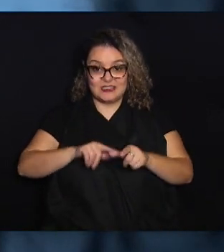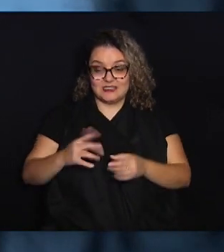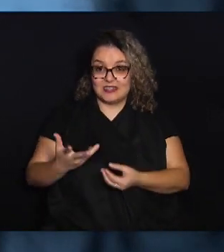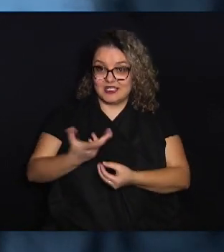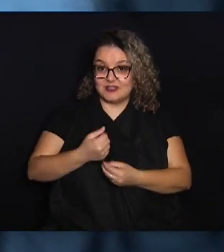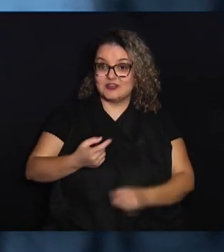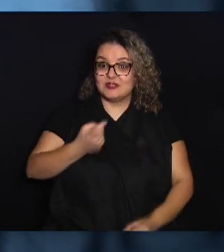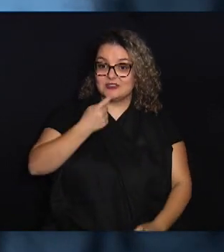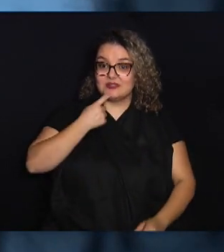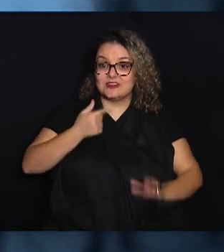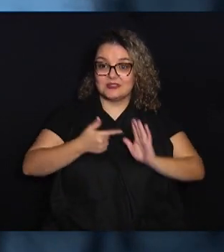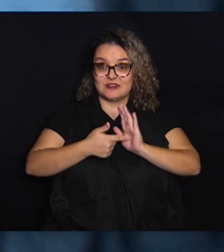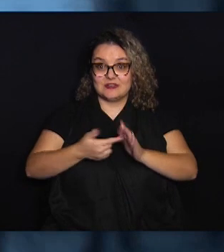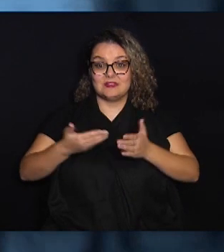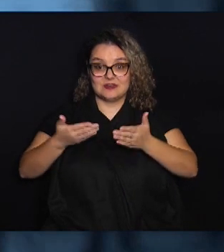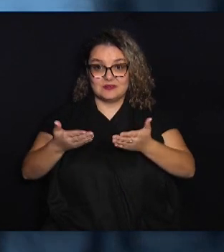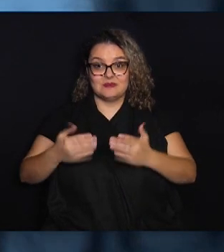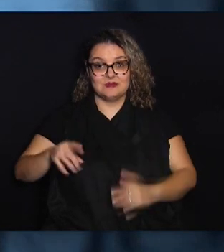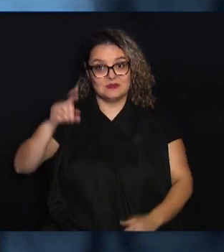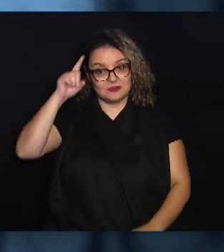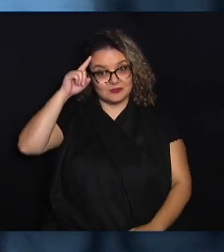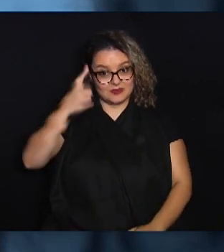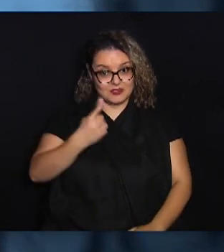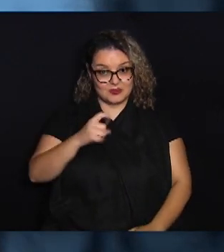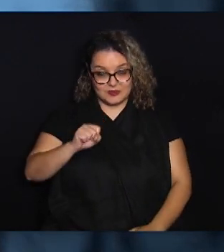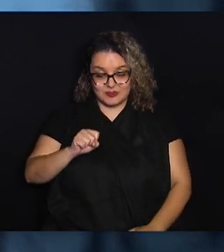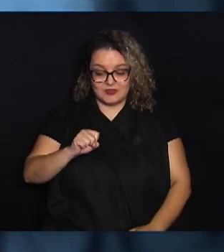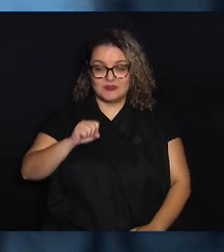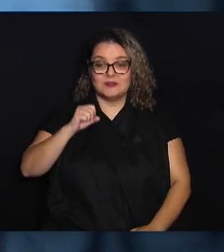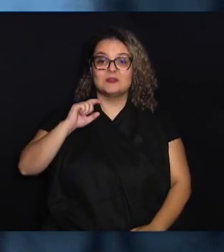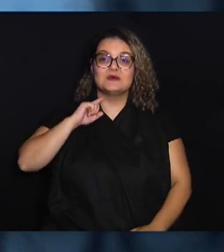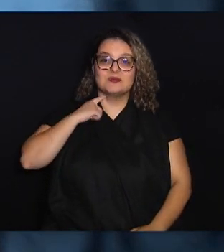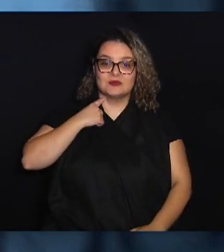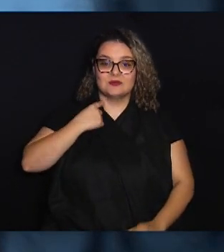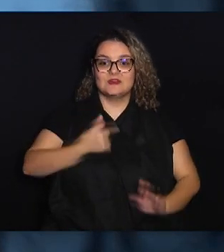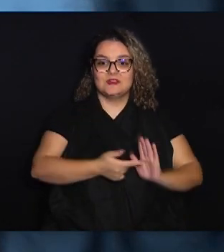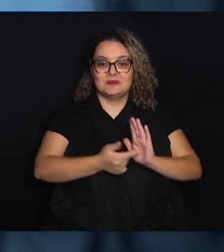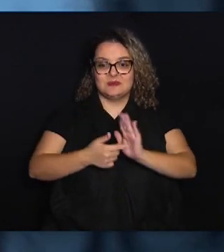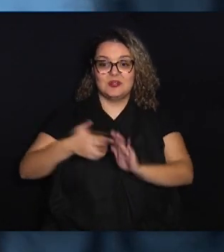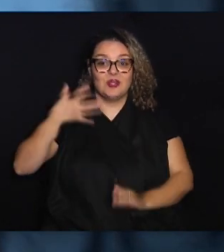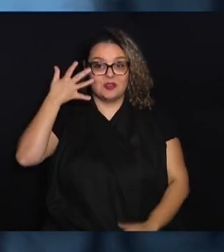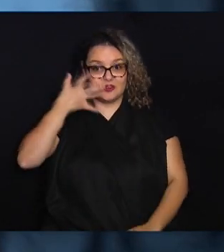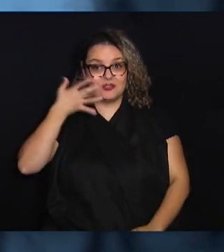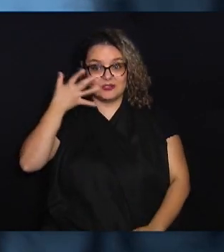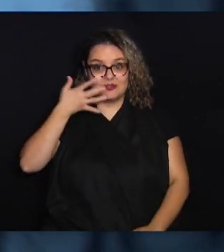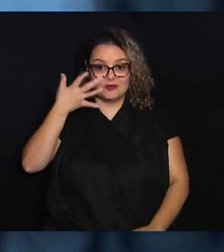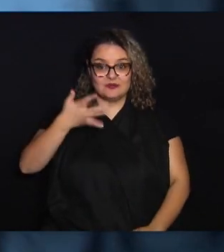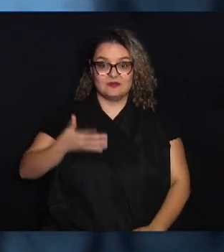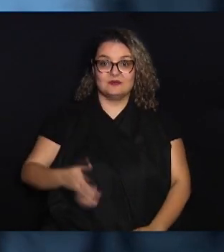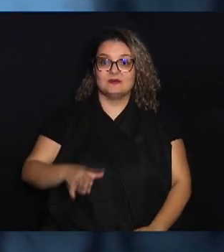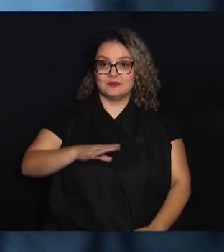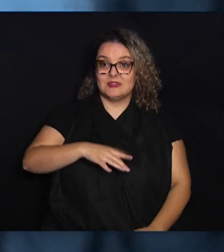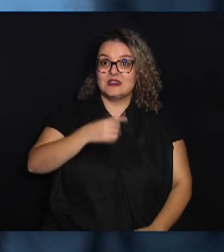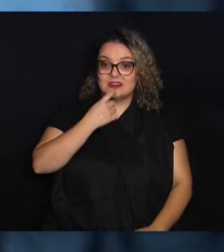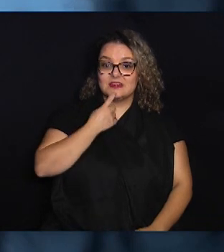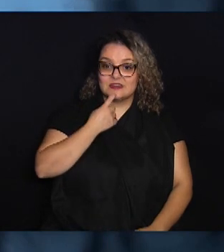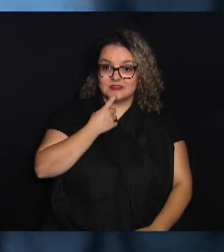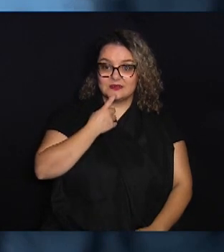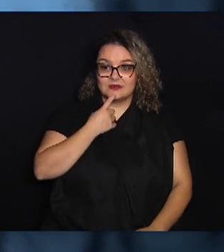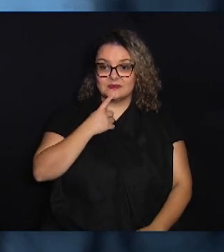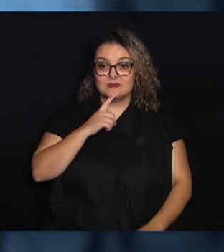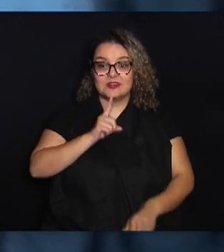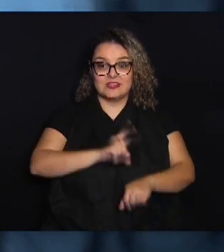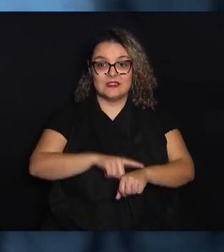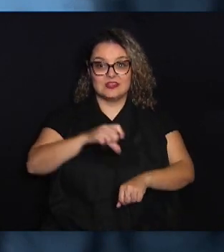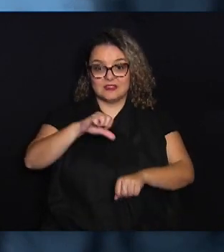eu quero mostrar ele para você no dia 18 de maio, no dia que nós vamos ter exposição e palestras sobre a cidade de Campinas a partir das 9